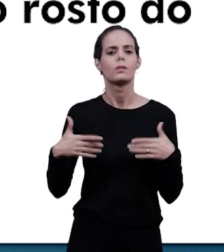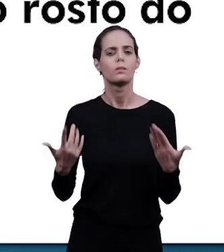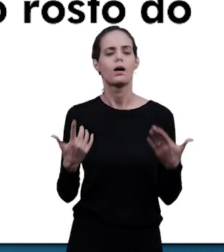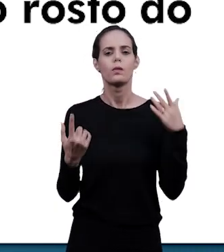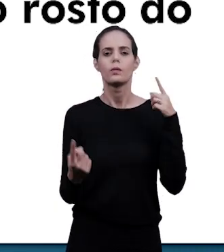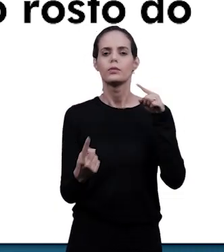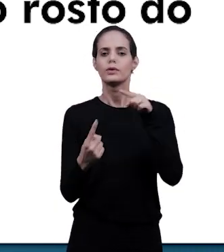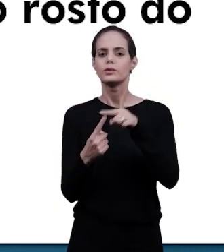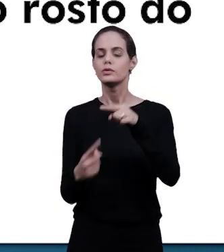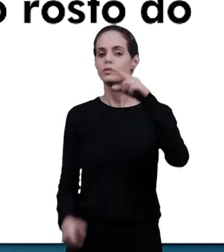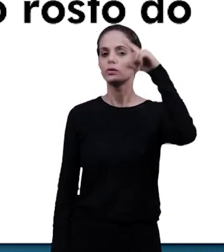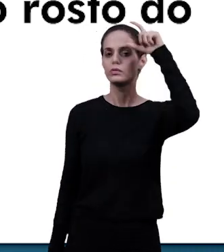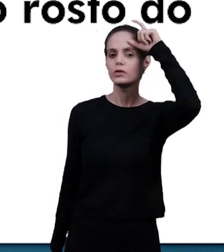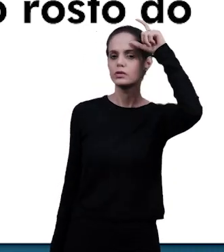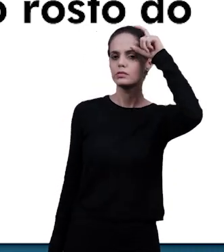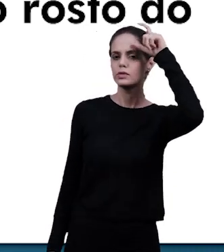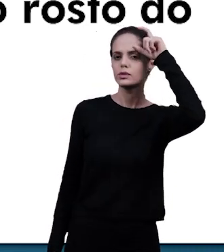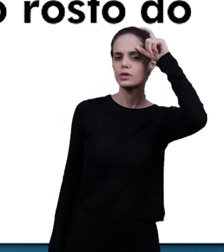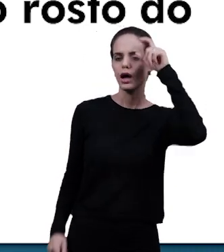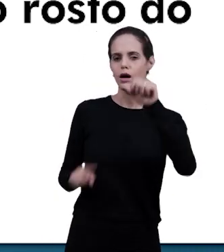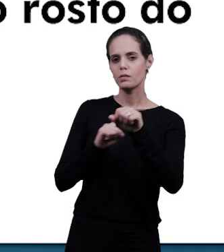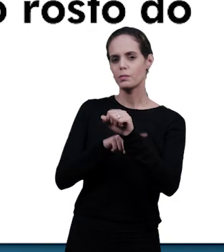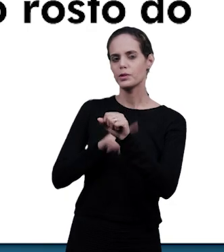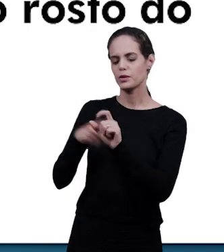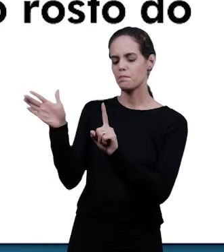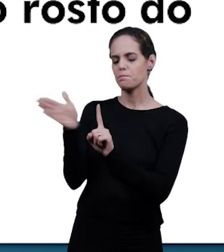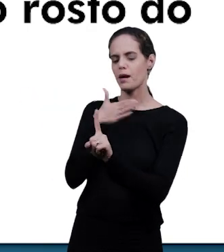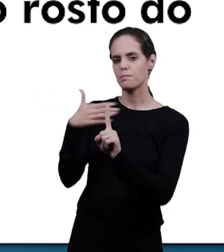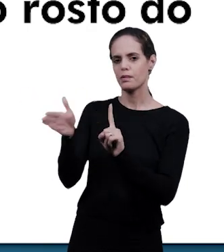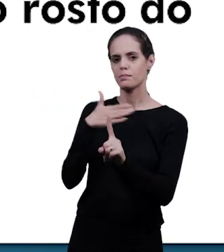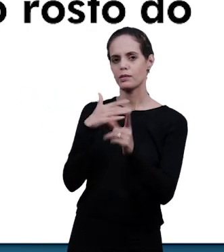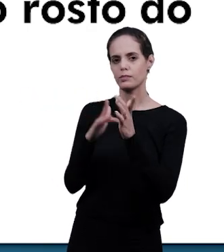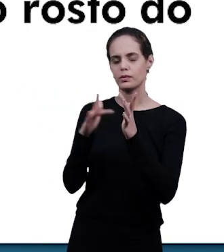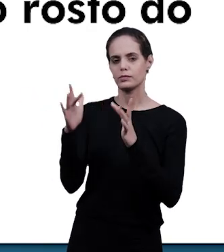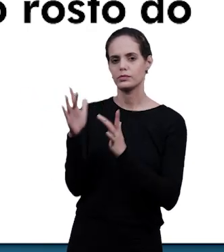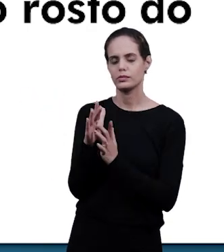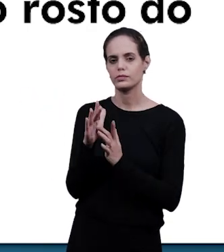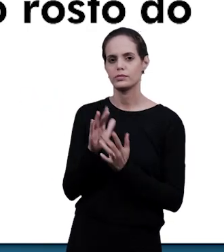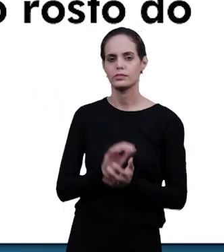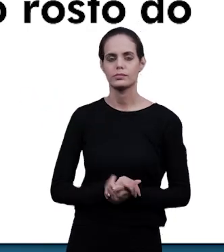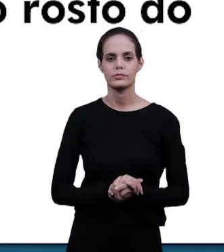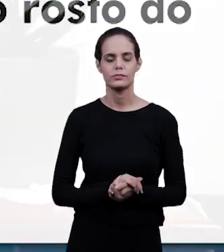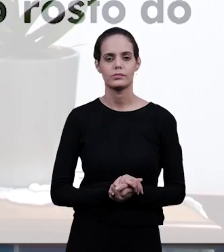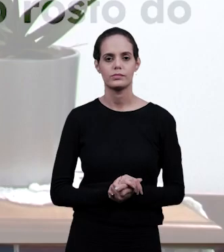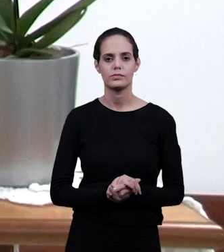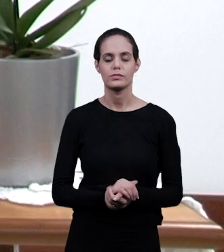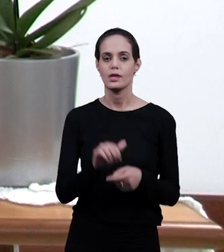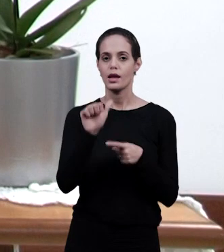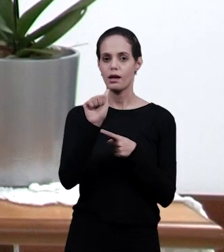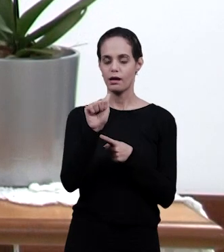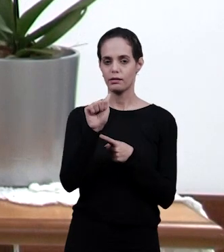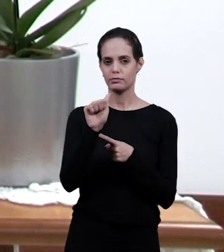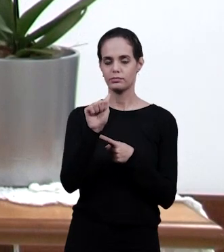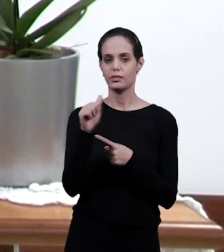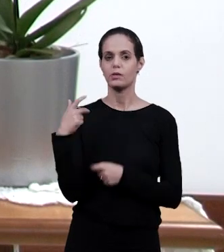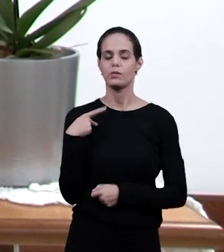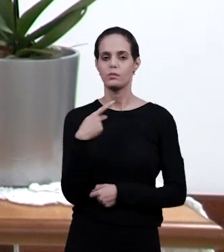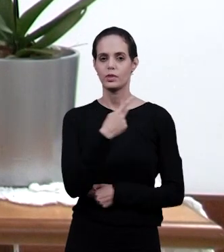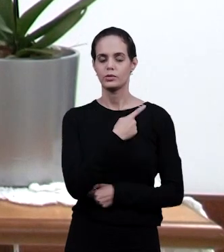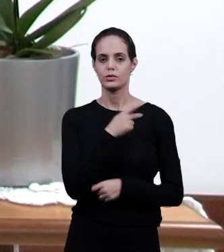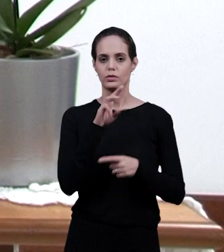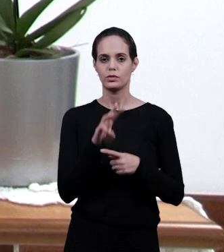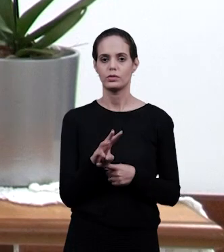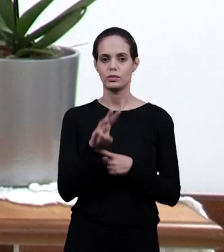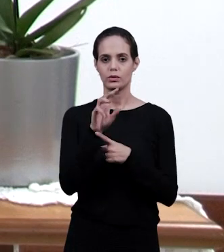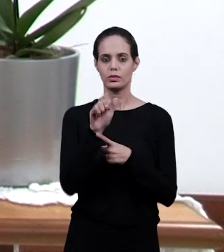o objetivo do inimigo ao esbofetear o rosto do Senhor Jesus? A questão A, quem responde